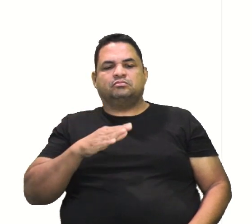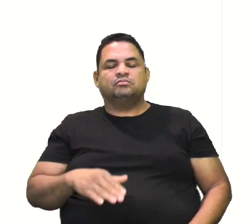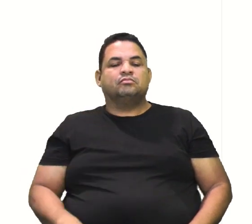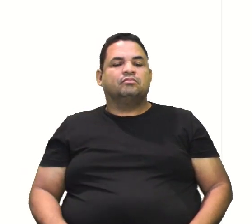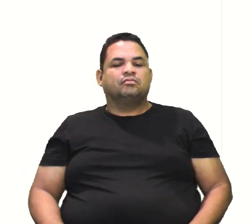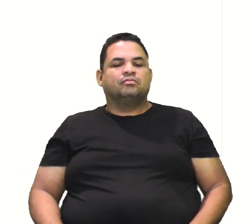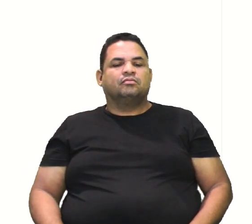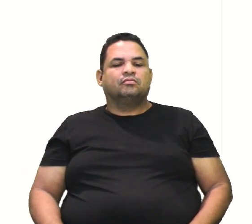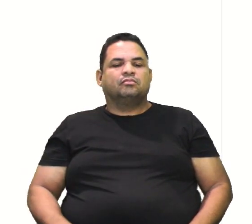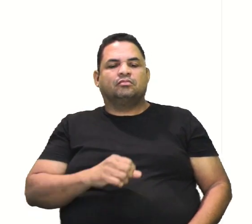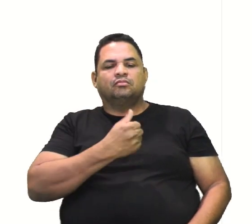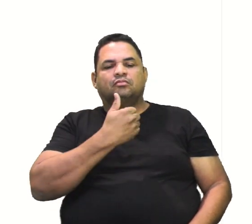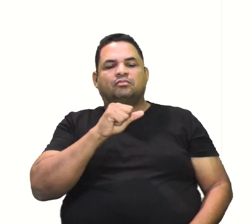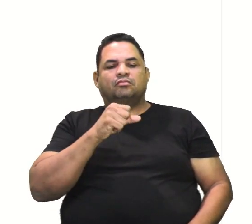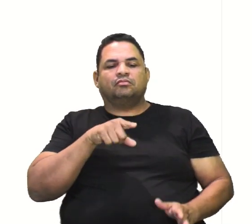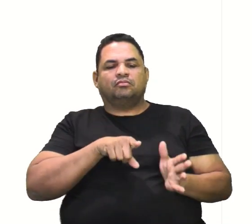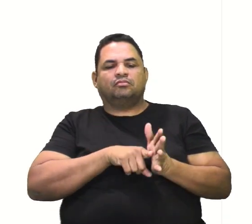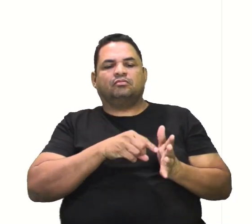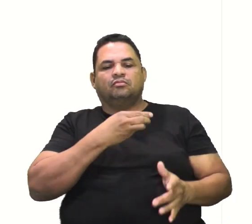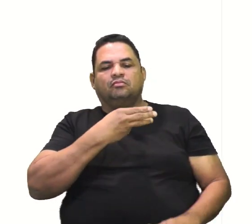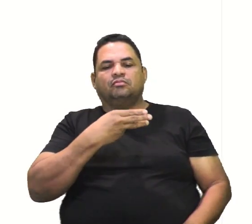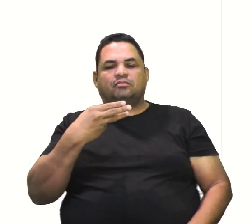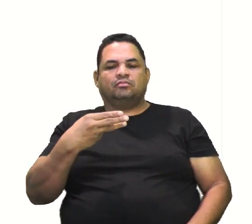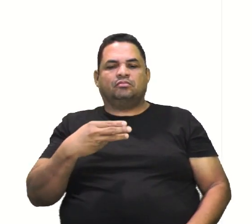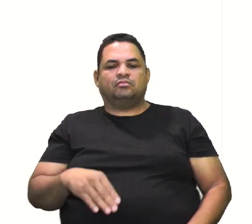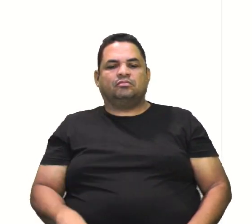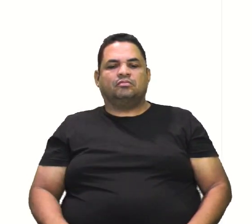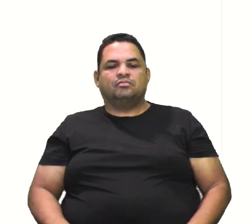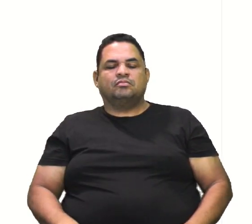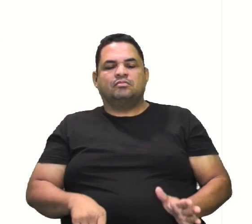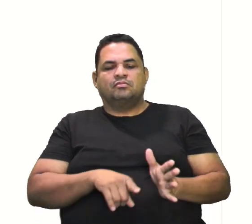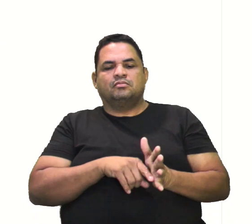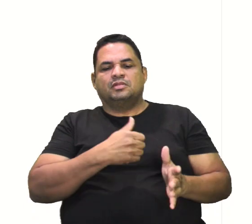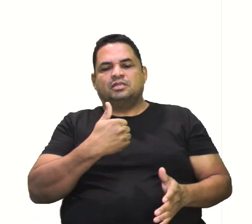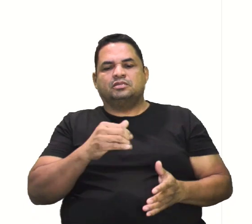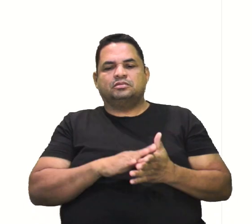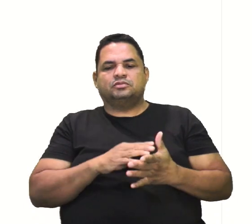menos. Isso. 18,33 menos 16.